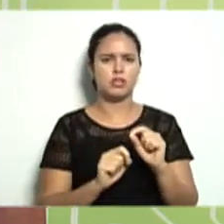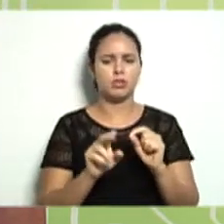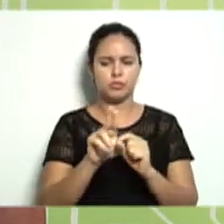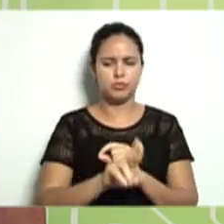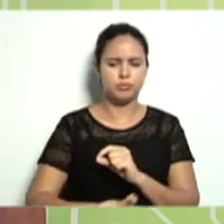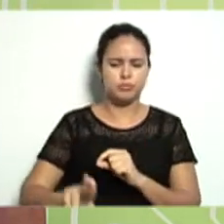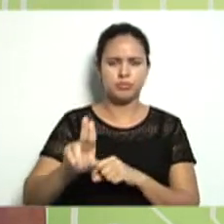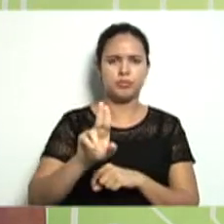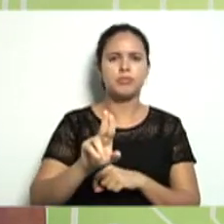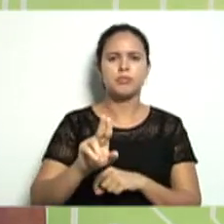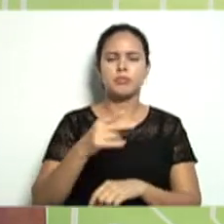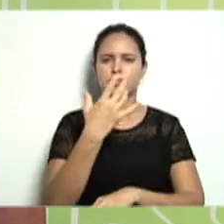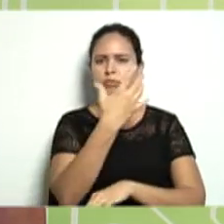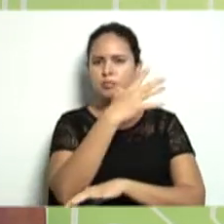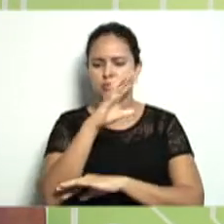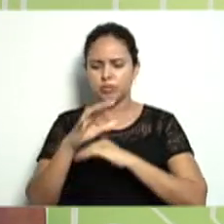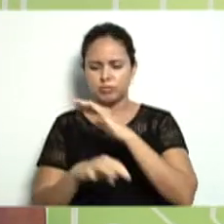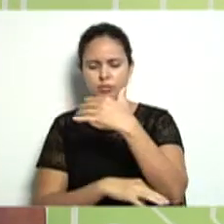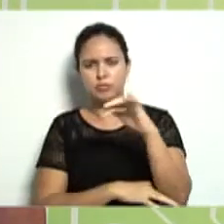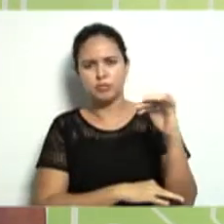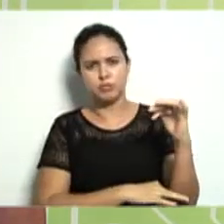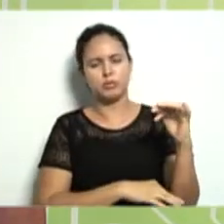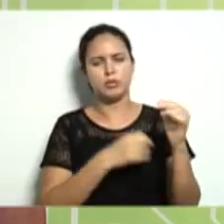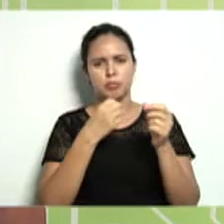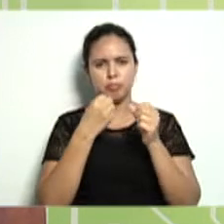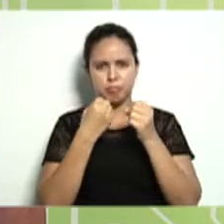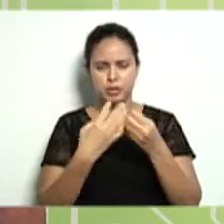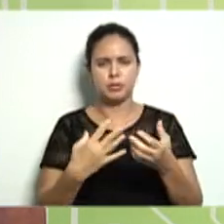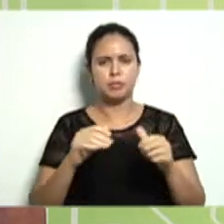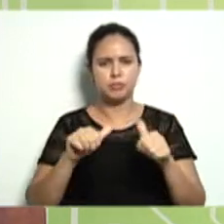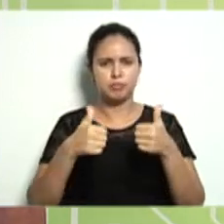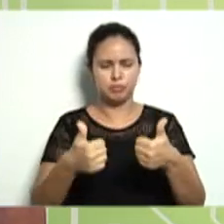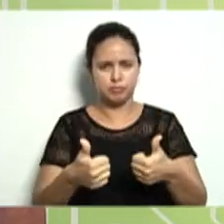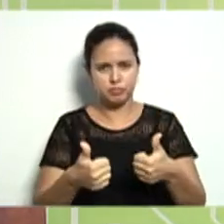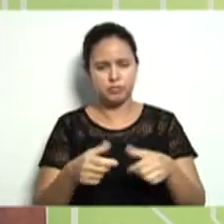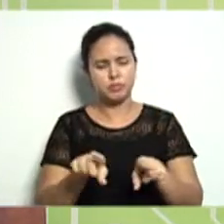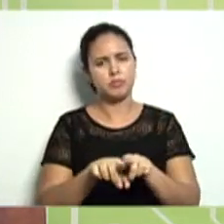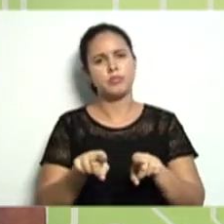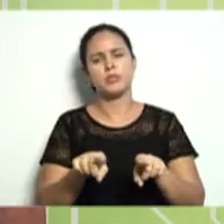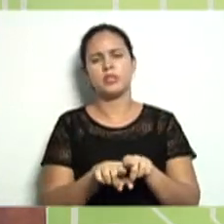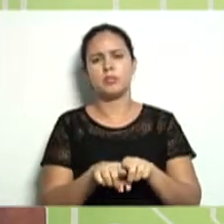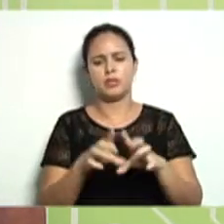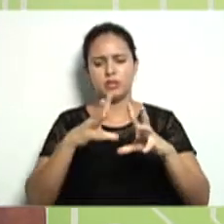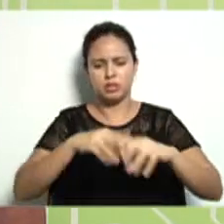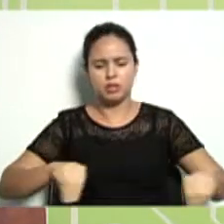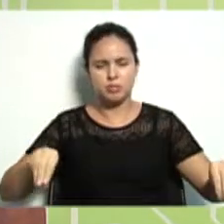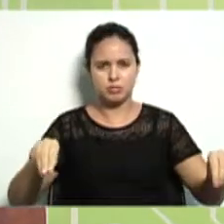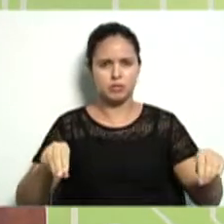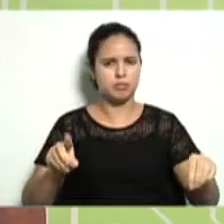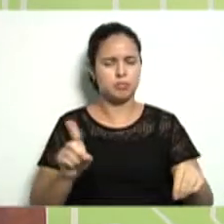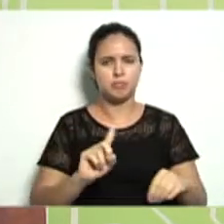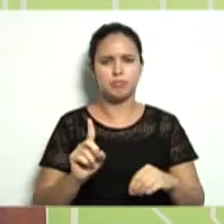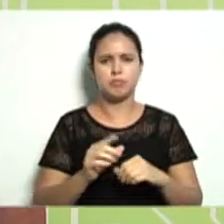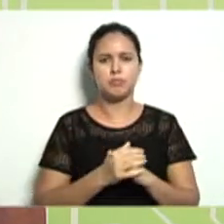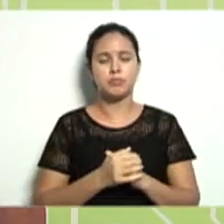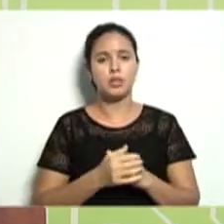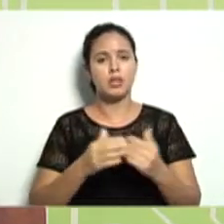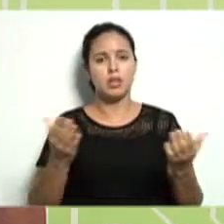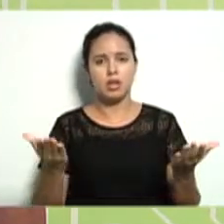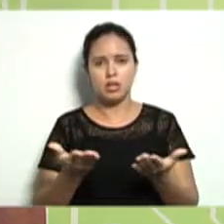os recursos da melhor forma e da forma com que eles se sustentem aí, que não acabem os recursos. E